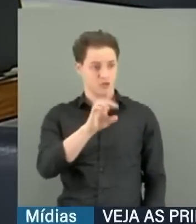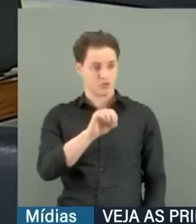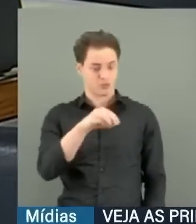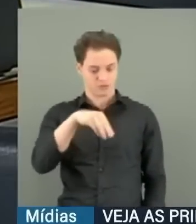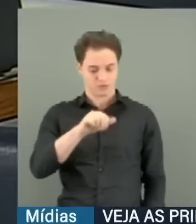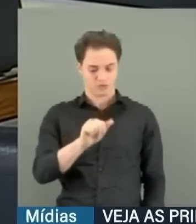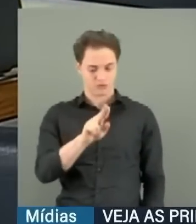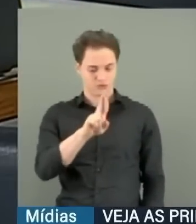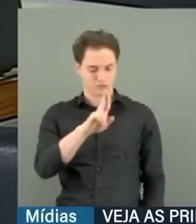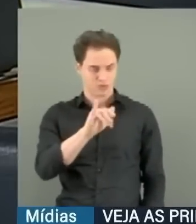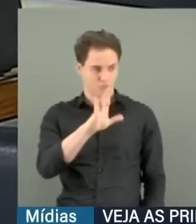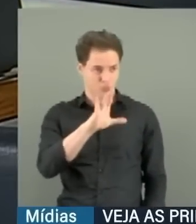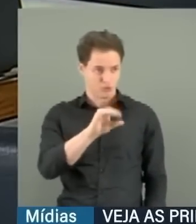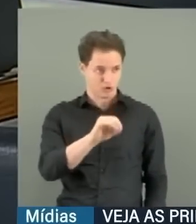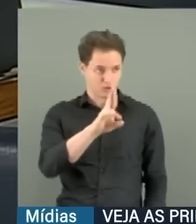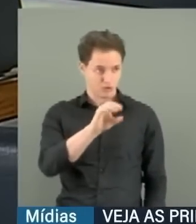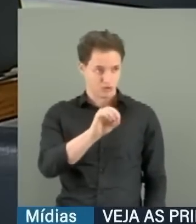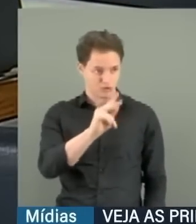Maurício Rocha?